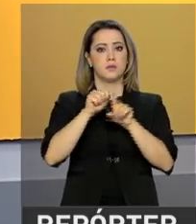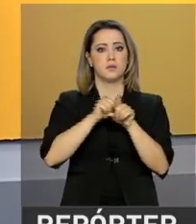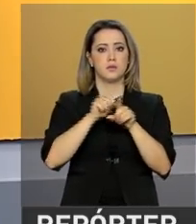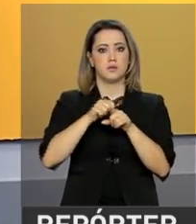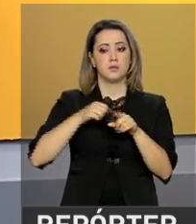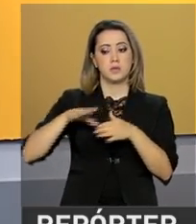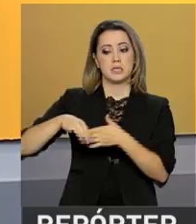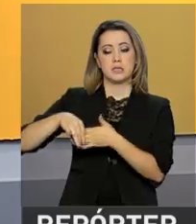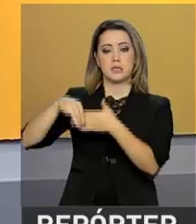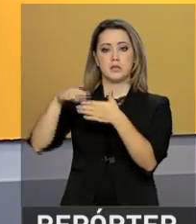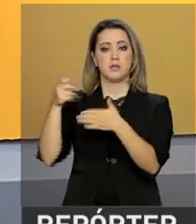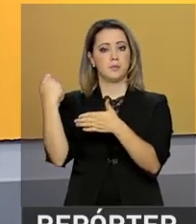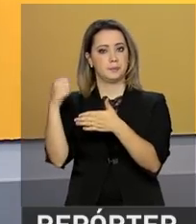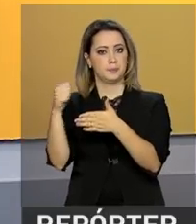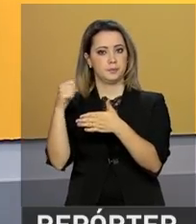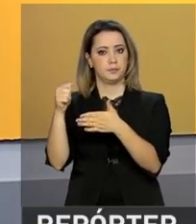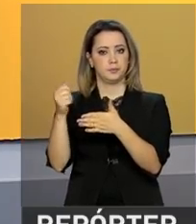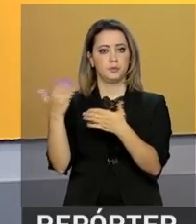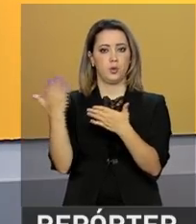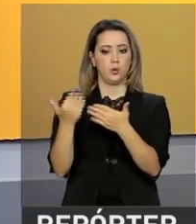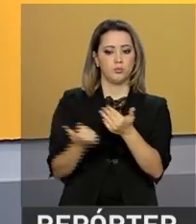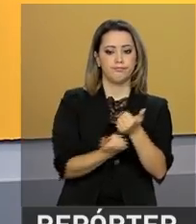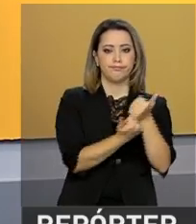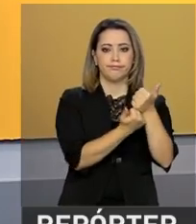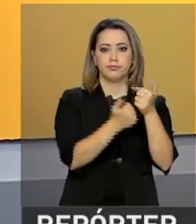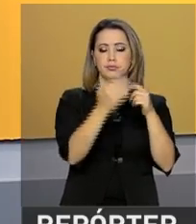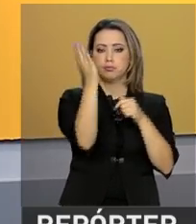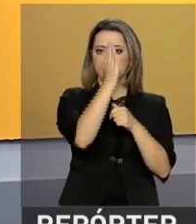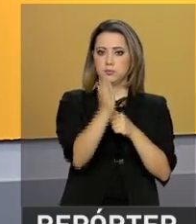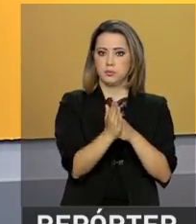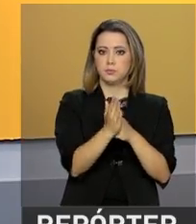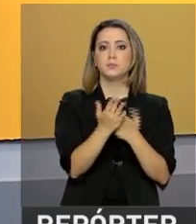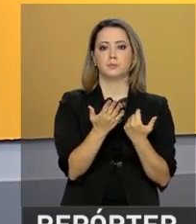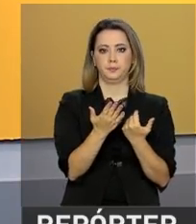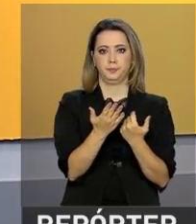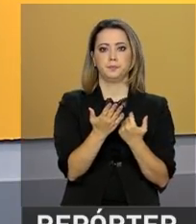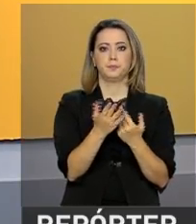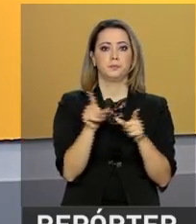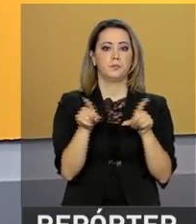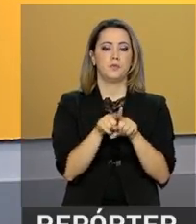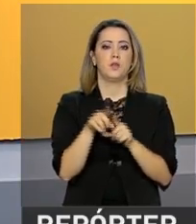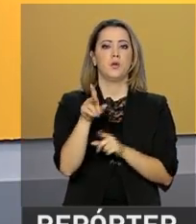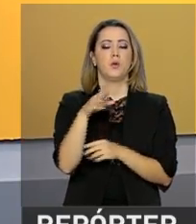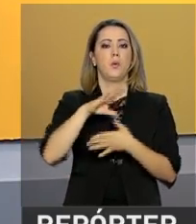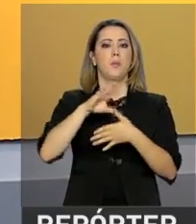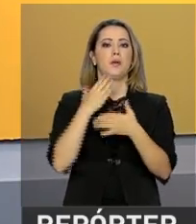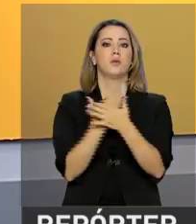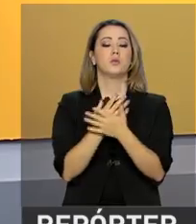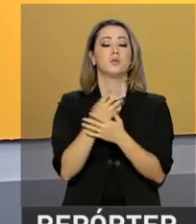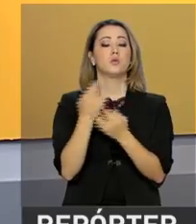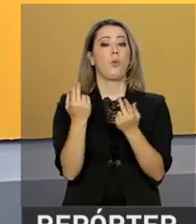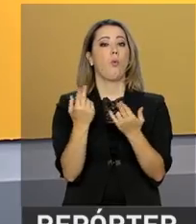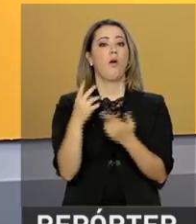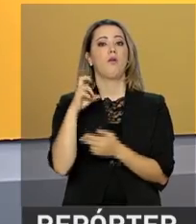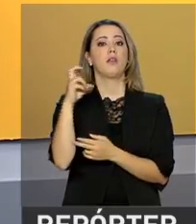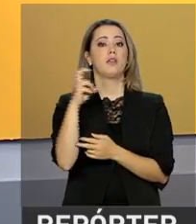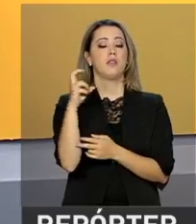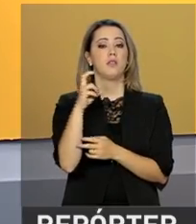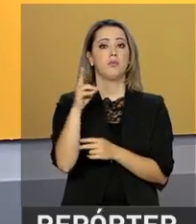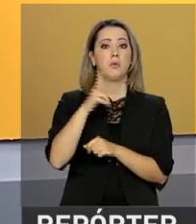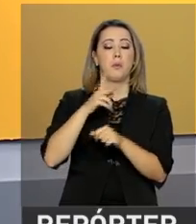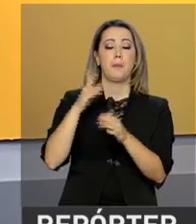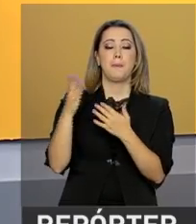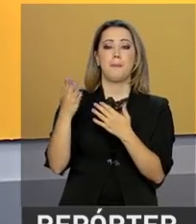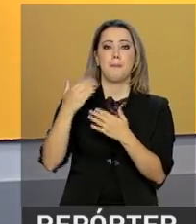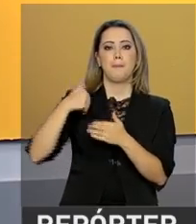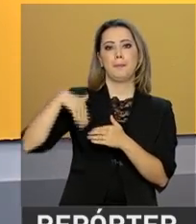sob o comando dos argentinos. O Mercosul representa o equivalente à quinta maior economia mundial